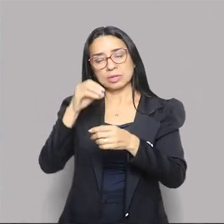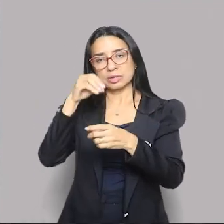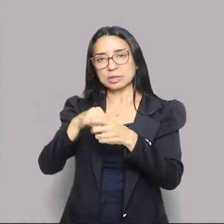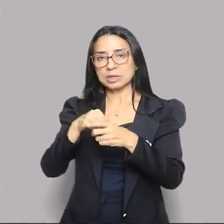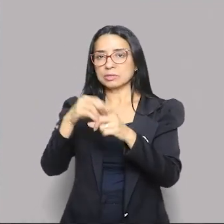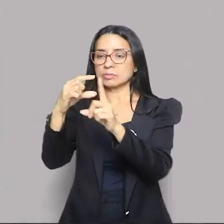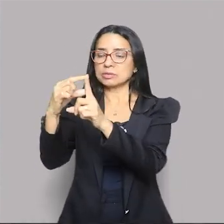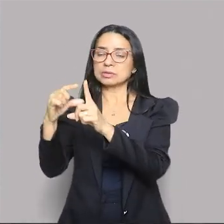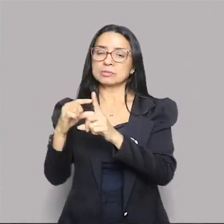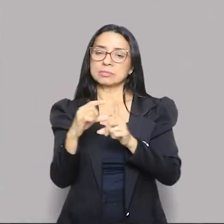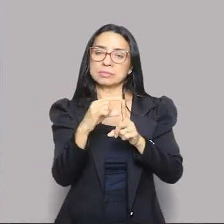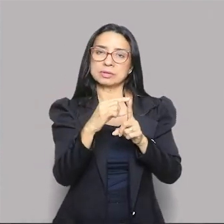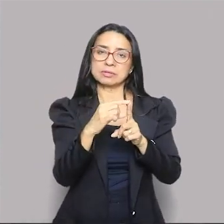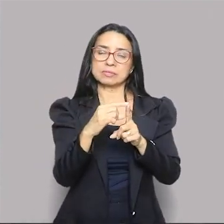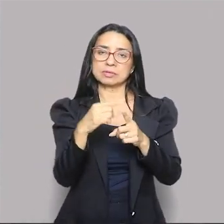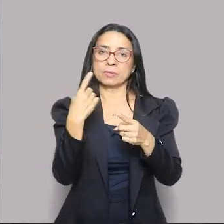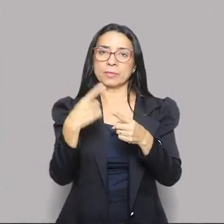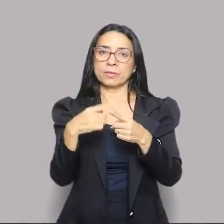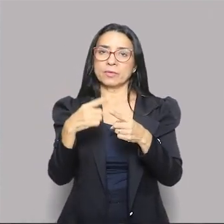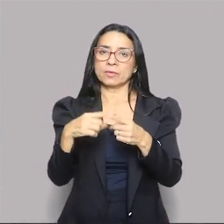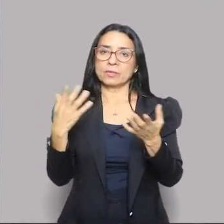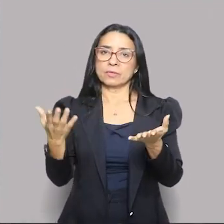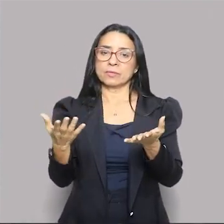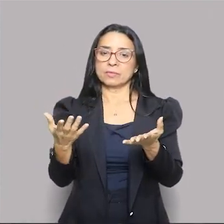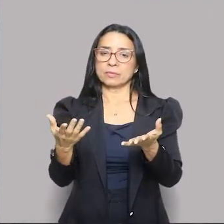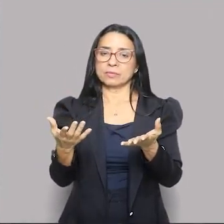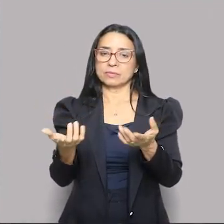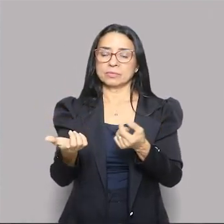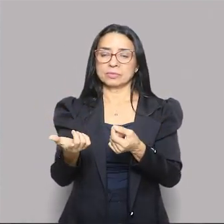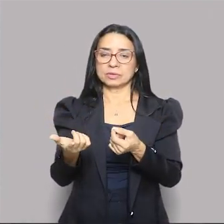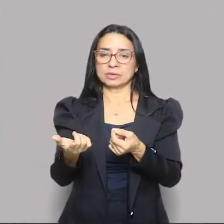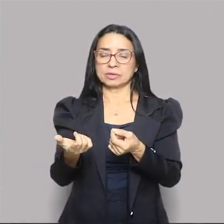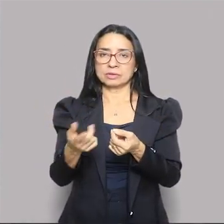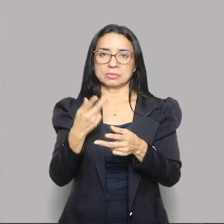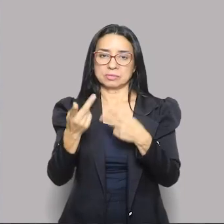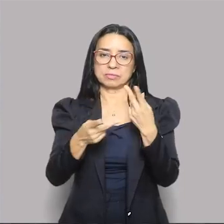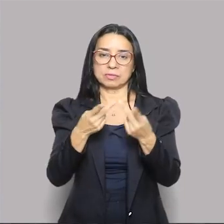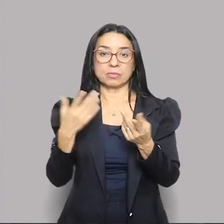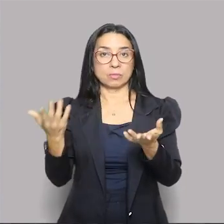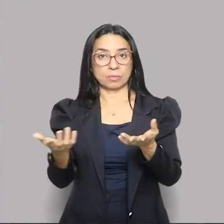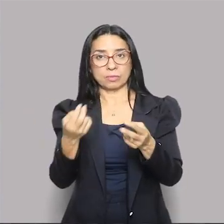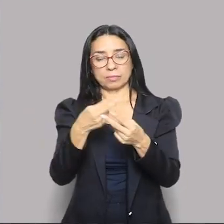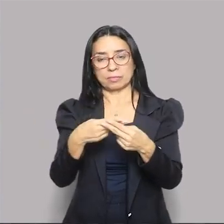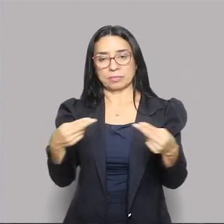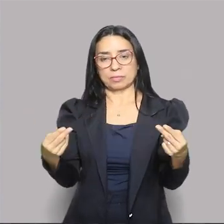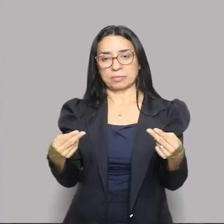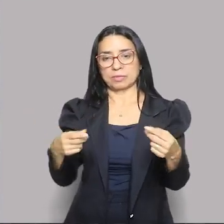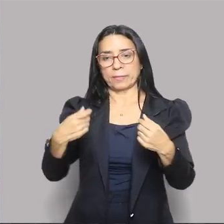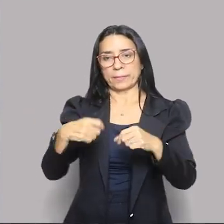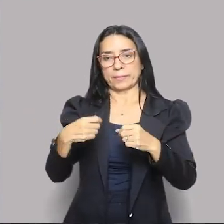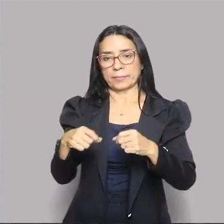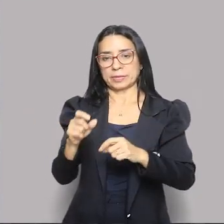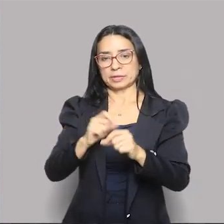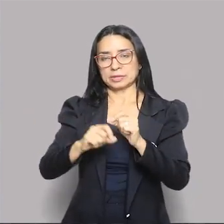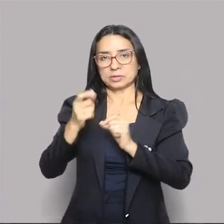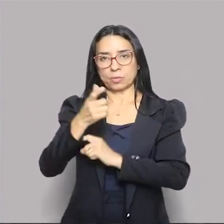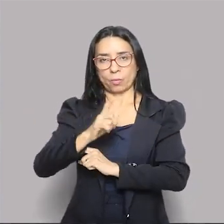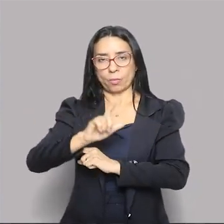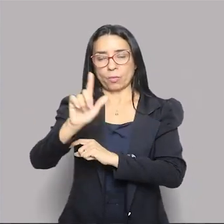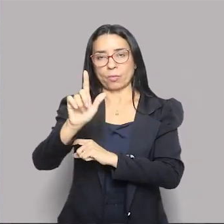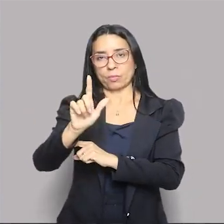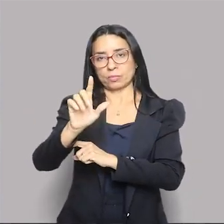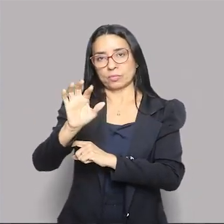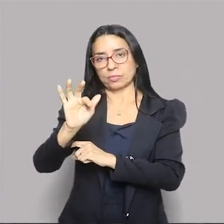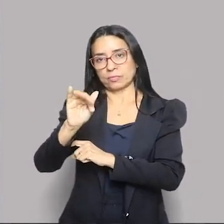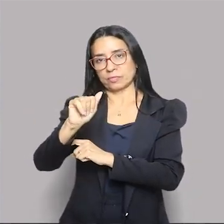palavra outro, porque provavelmente no D1 eu já disse qual era um fator. Então aqui é necessário que eu diga o outro fator.